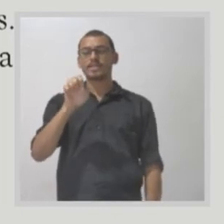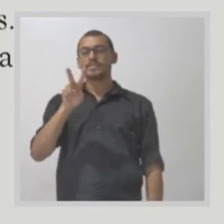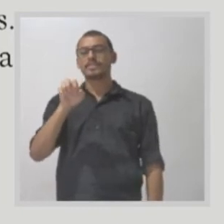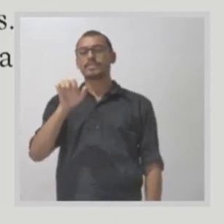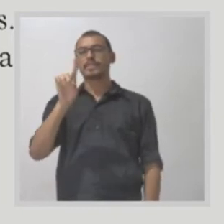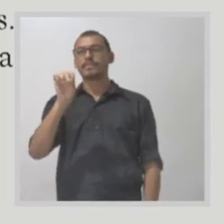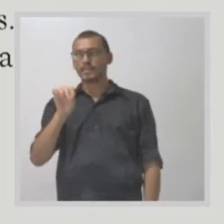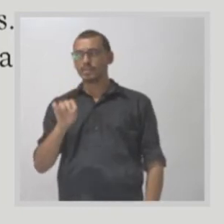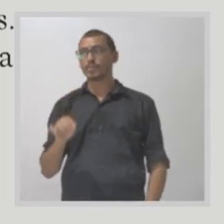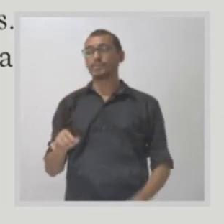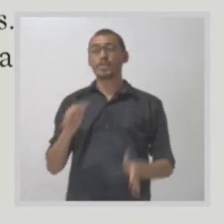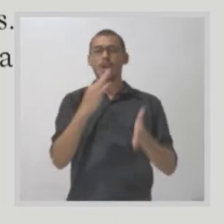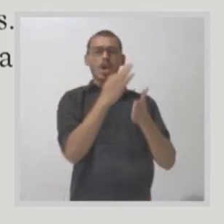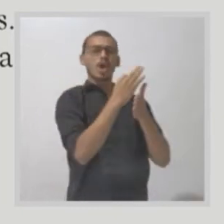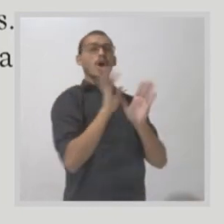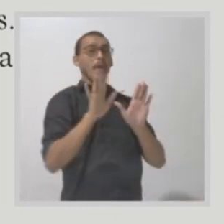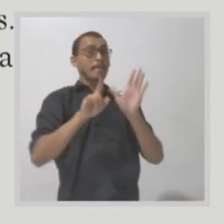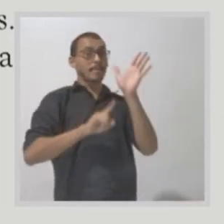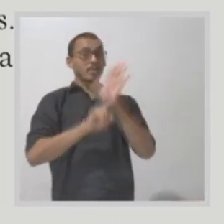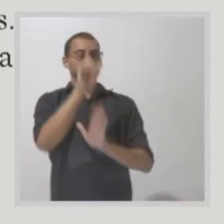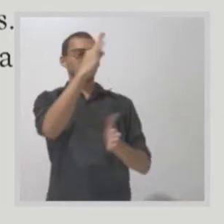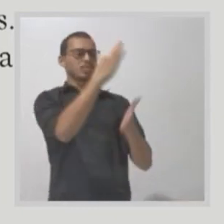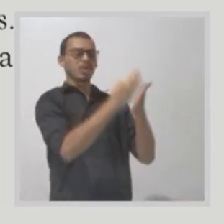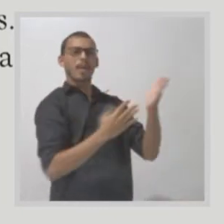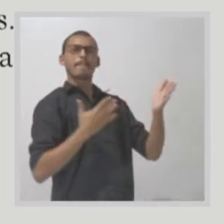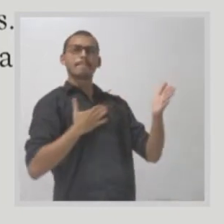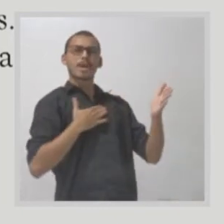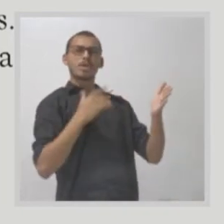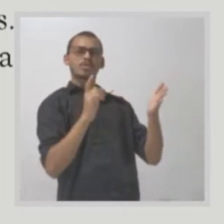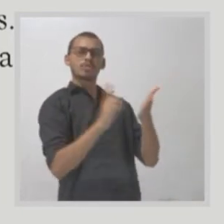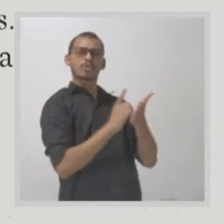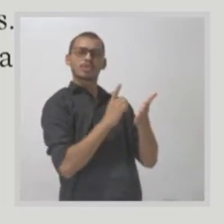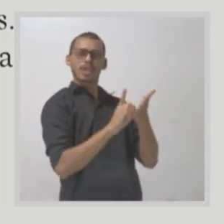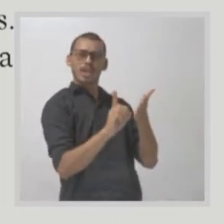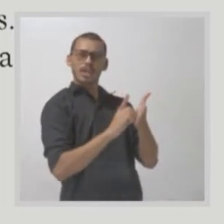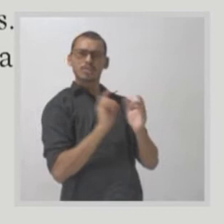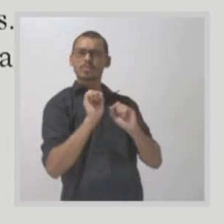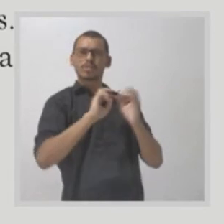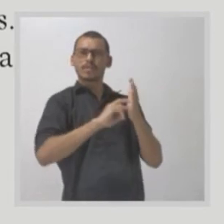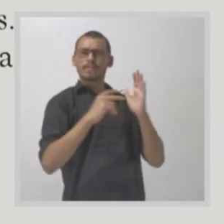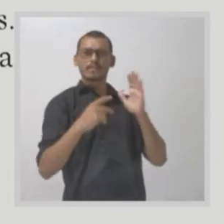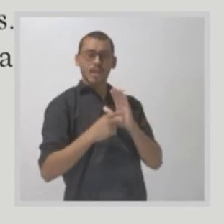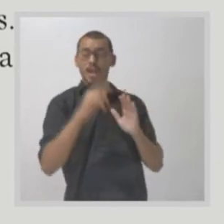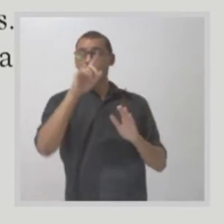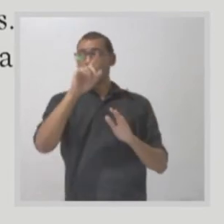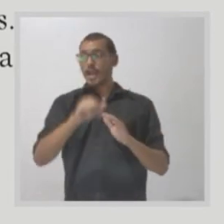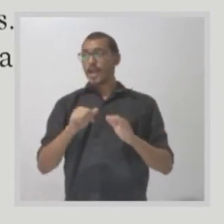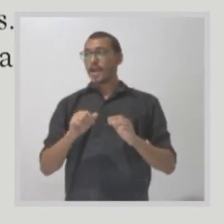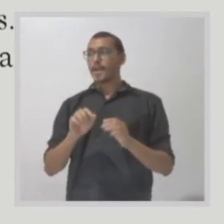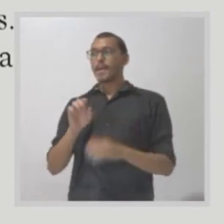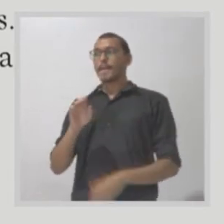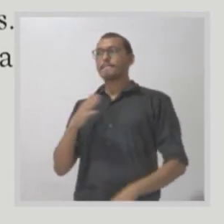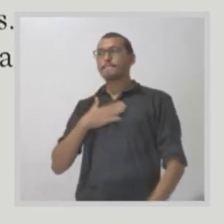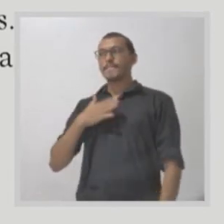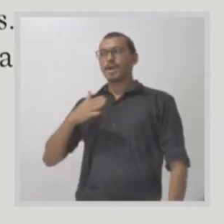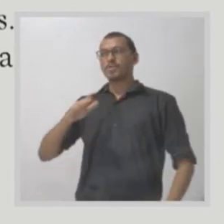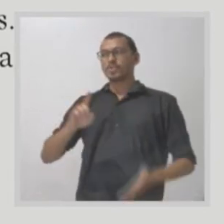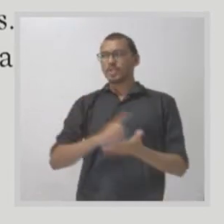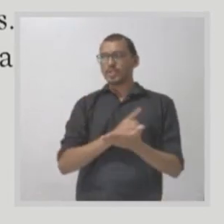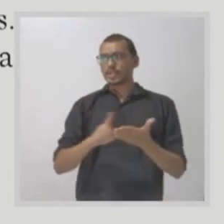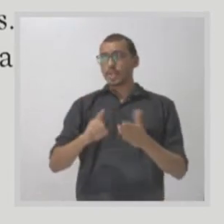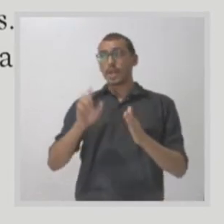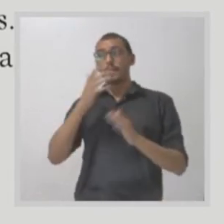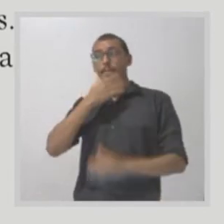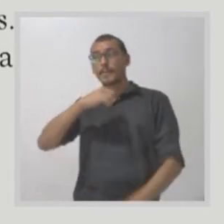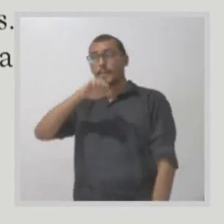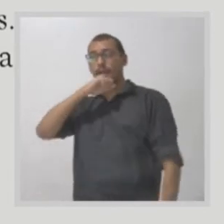texto Meu Diário, frases como pai é um negócio fogo, o Beto é o maior folgado e mexeu a